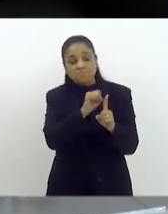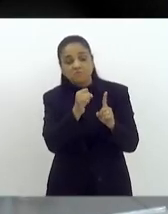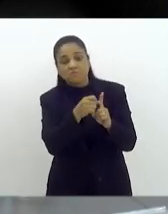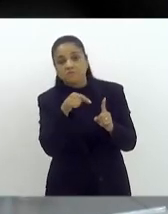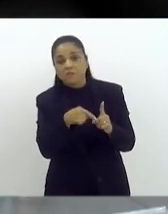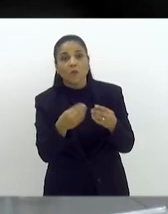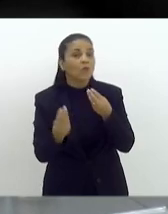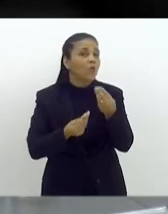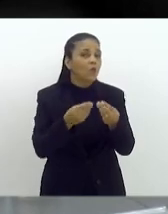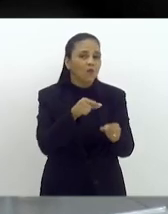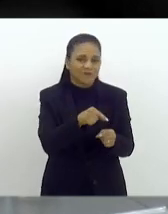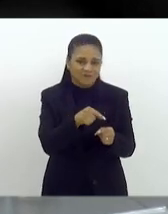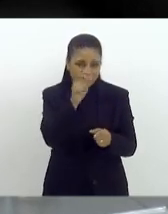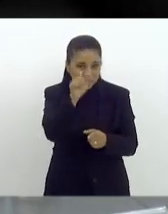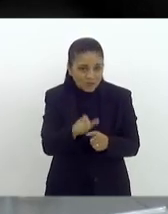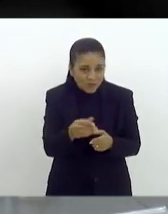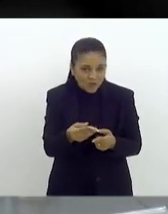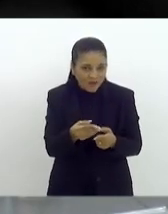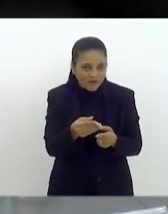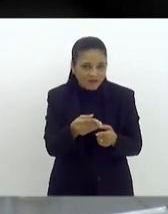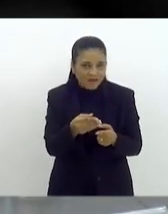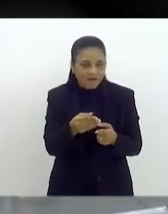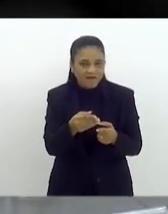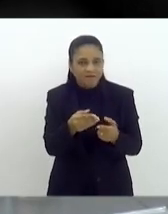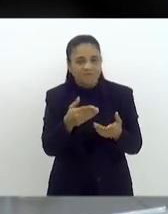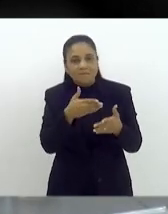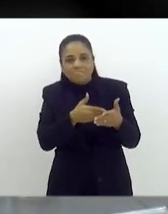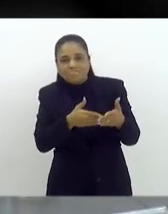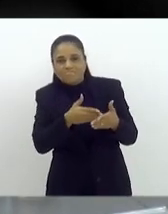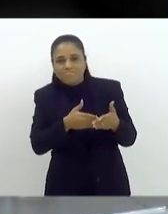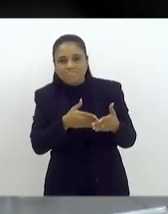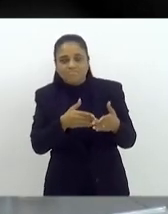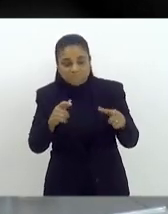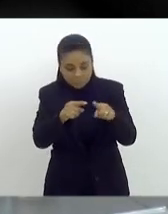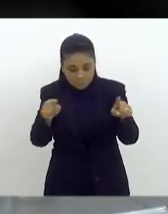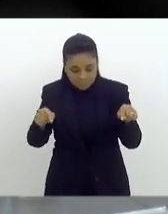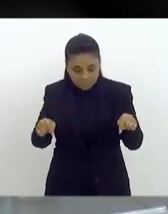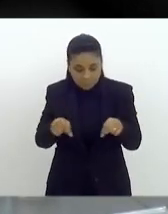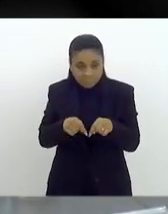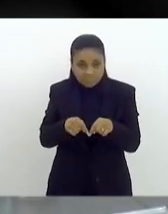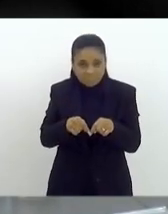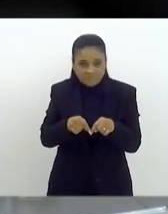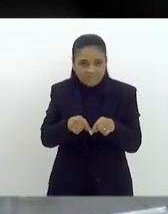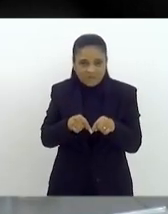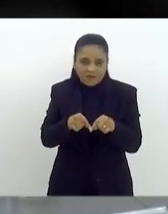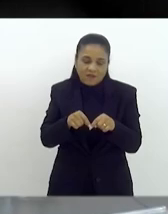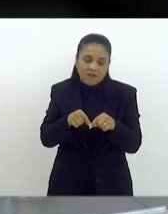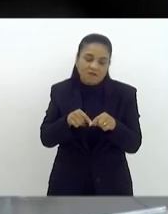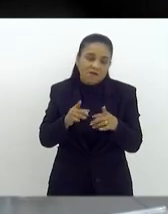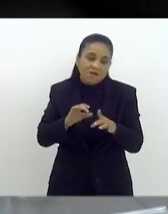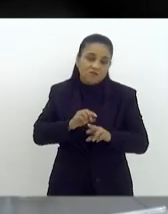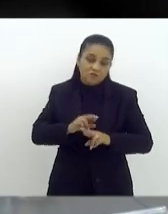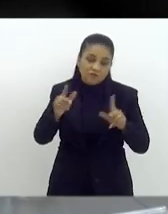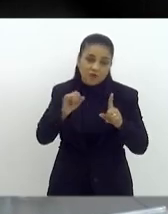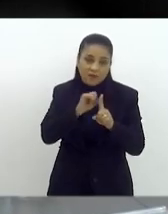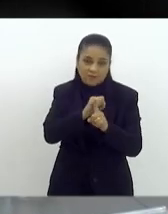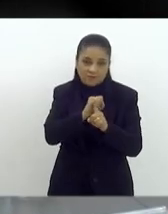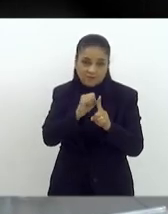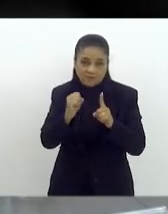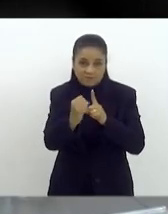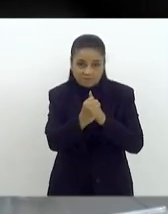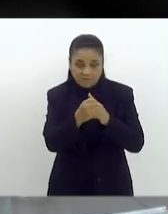tem ela vai ser mais restrita se for no espaço confinado do que nas redes sociais que tem um alcance